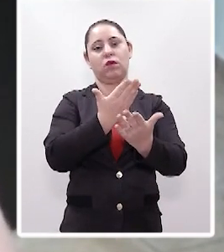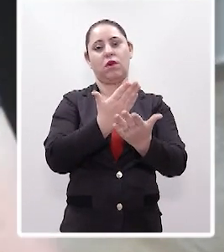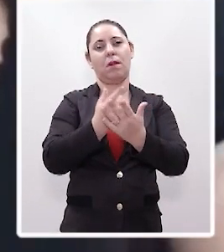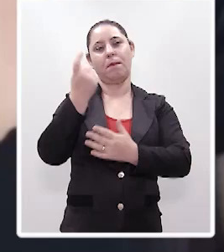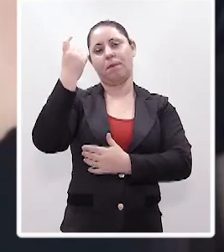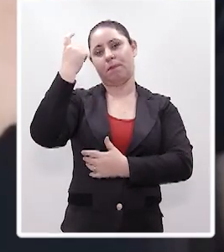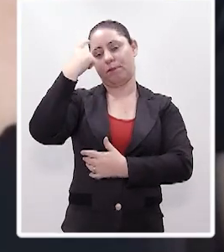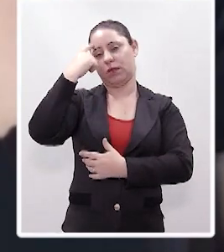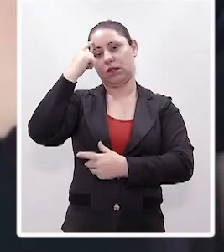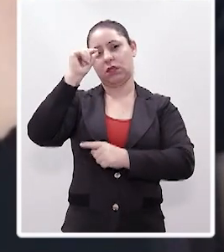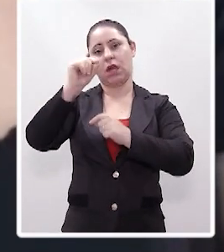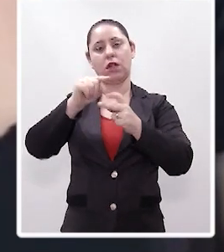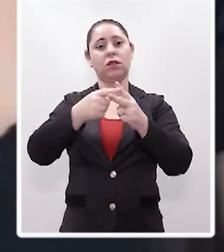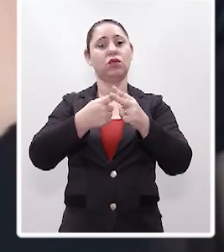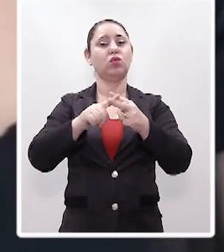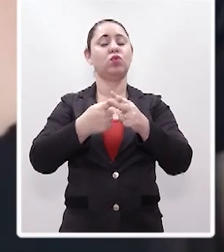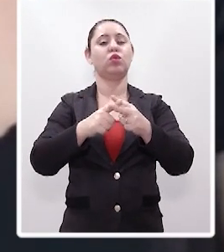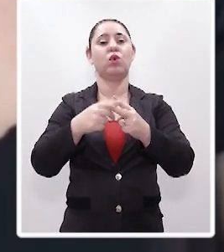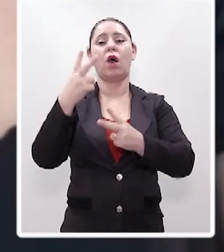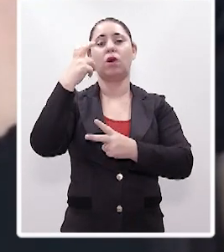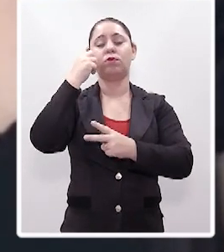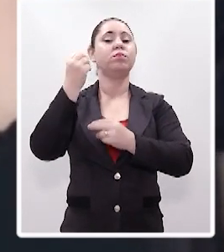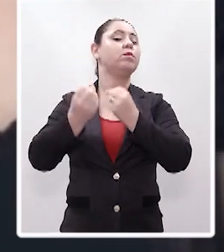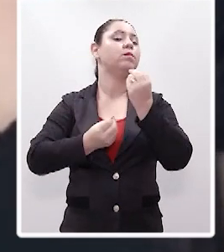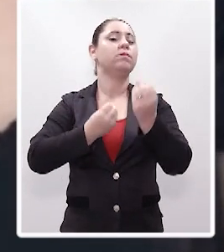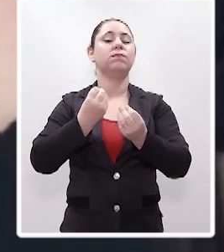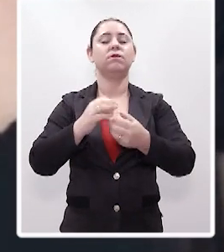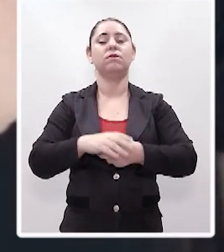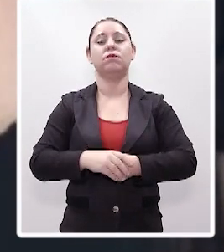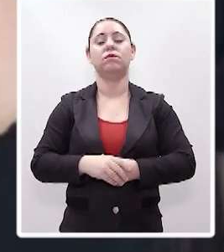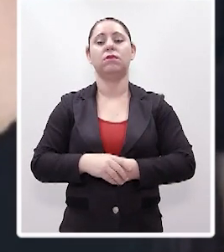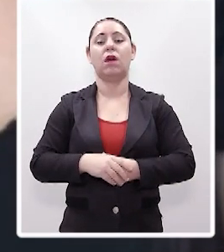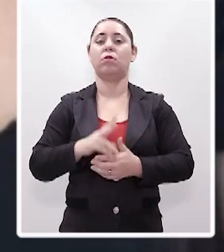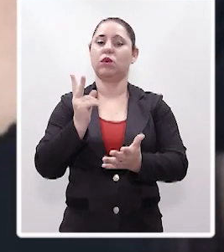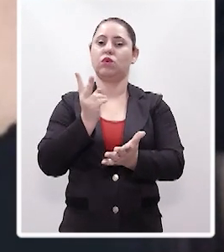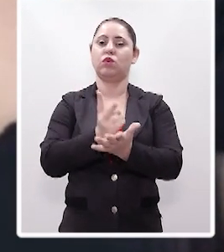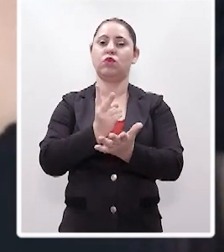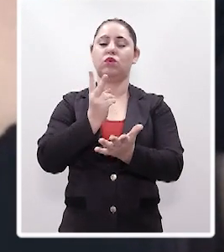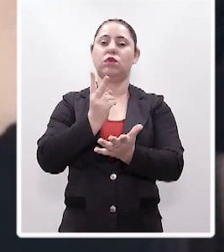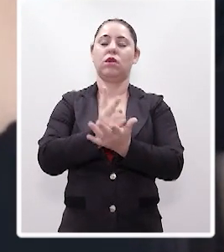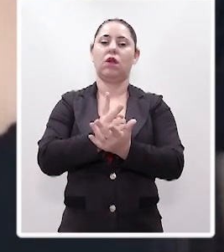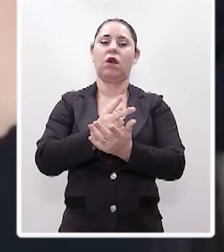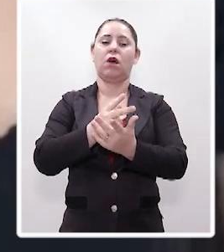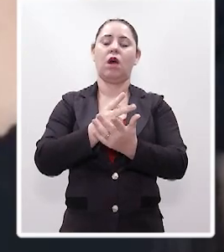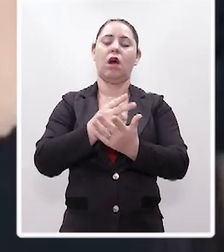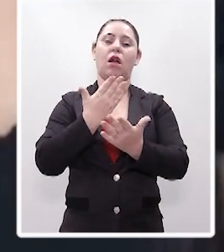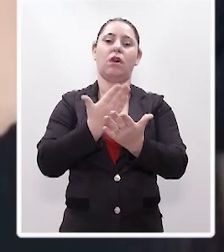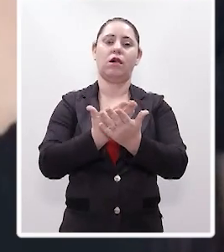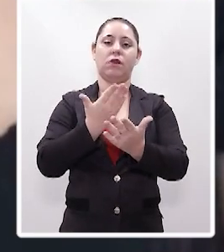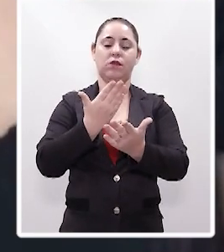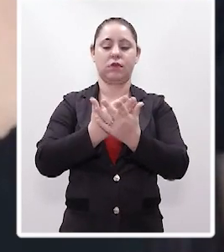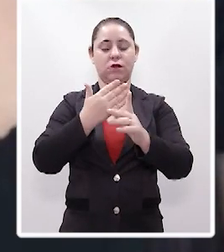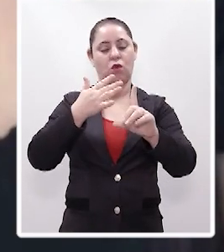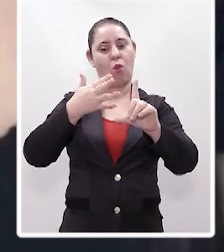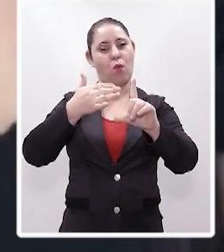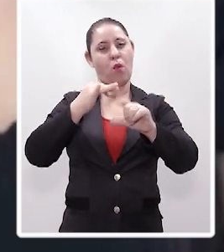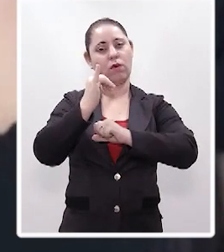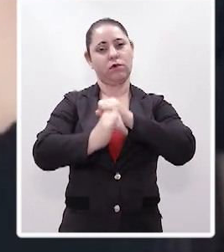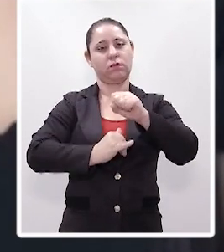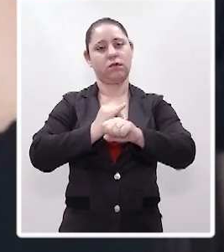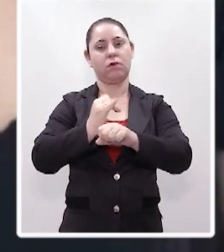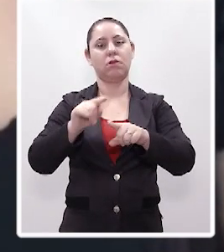para pensar que estratégias iam adotar para a continuidade das atividades de forma remota,